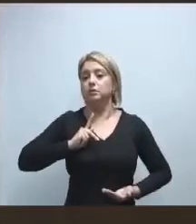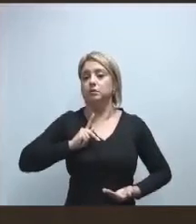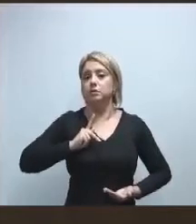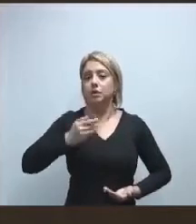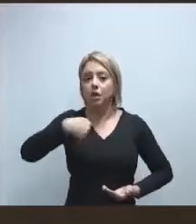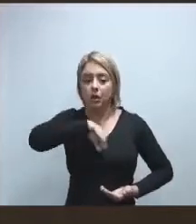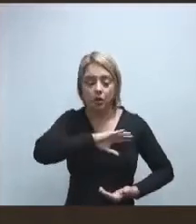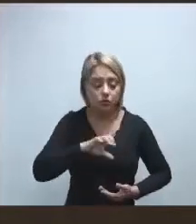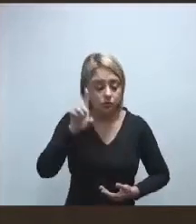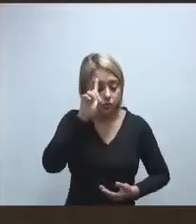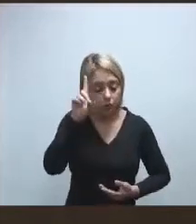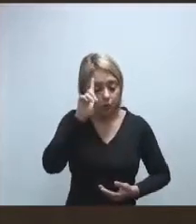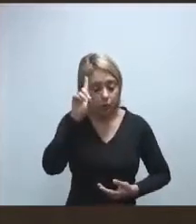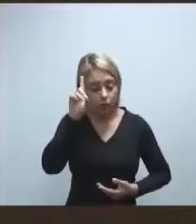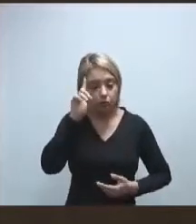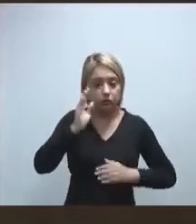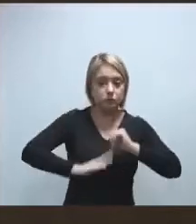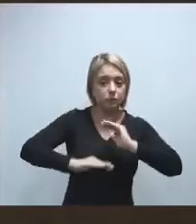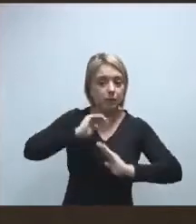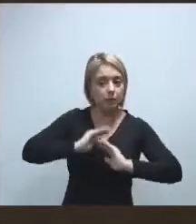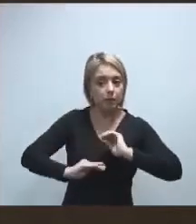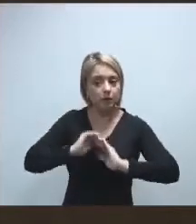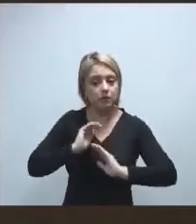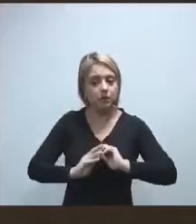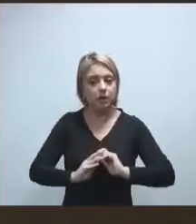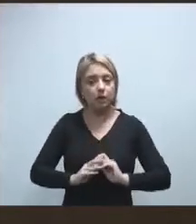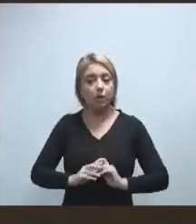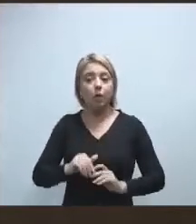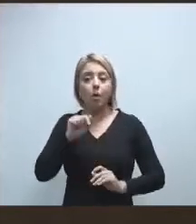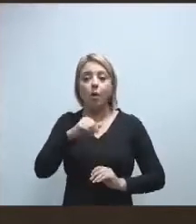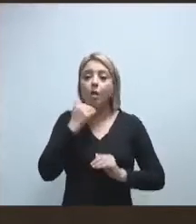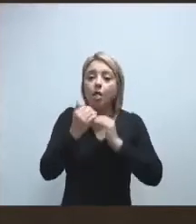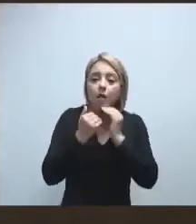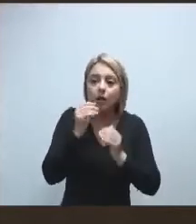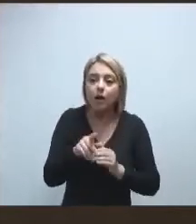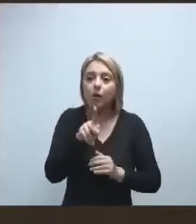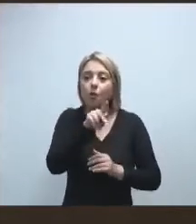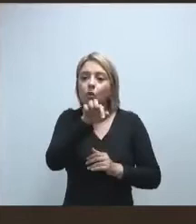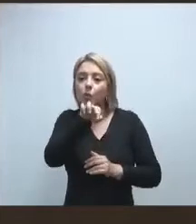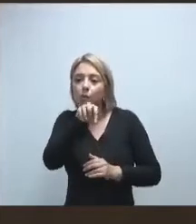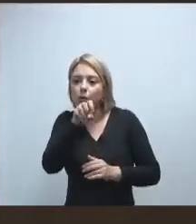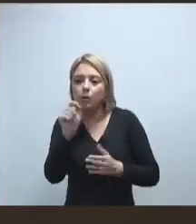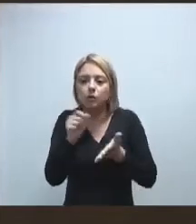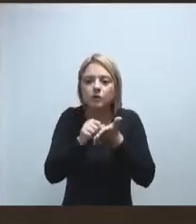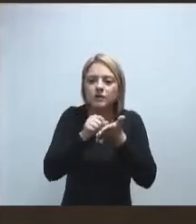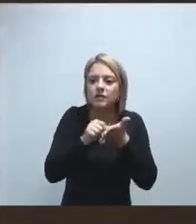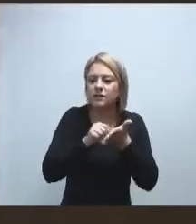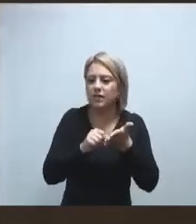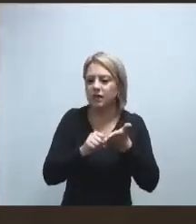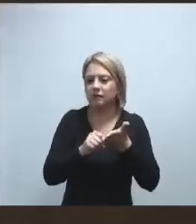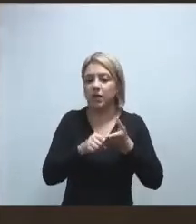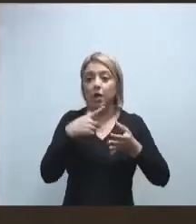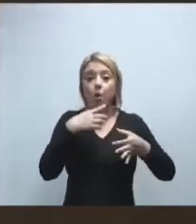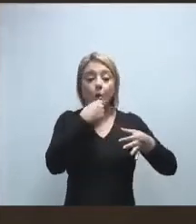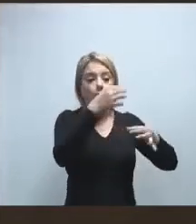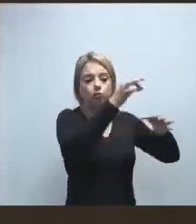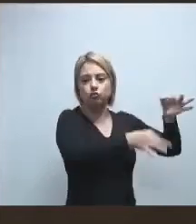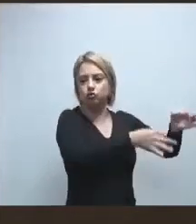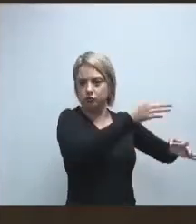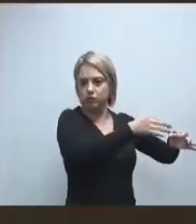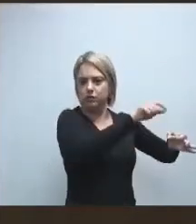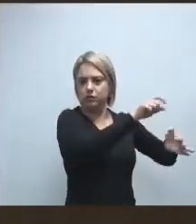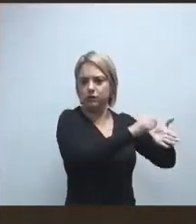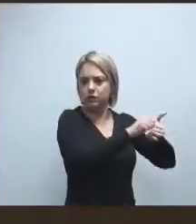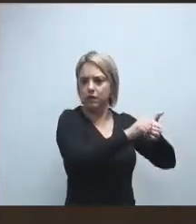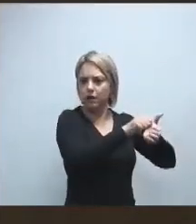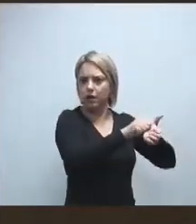nós todos estamos numa carreira onde ninguém muda o que o promotor escreve o juiz o que